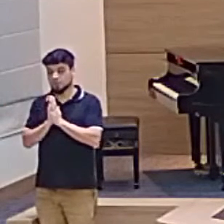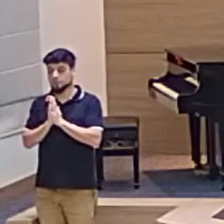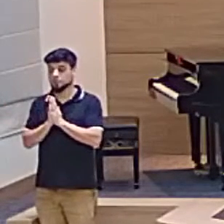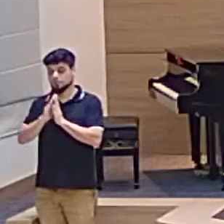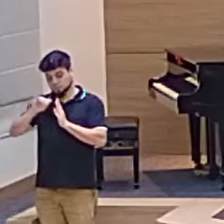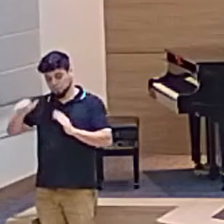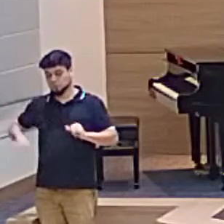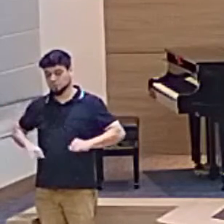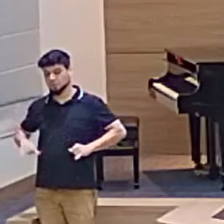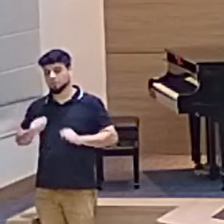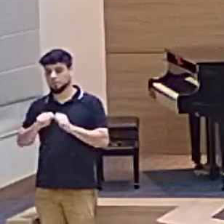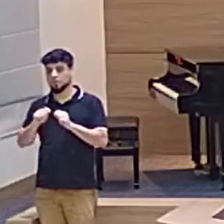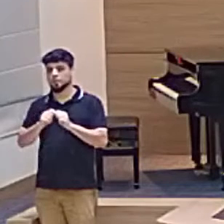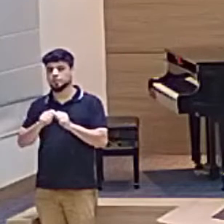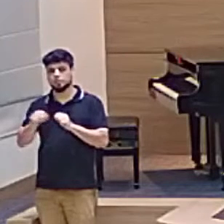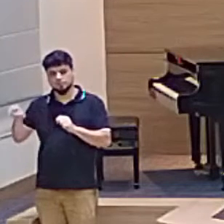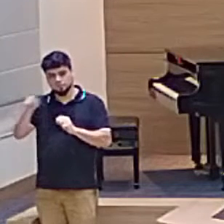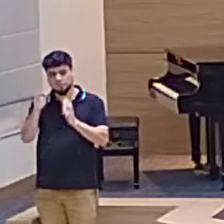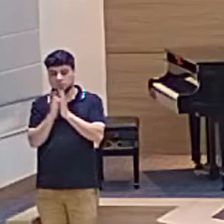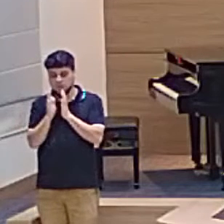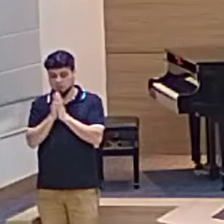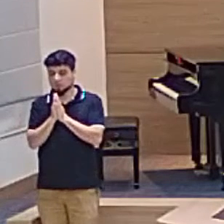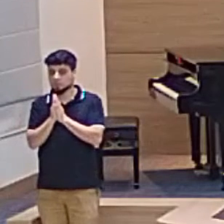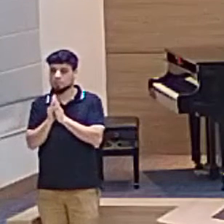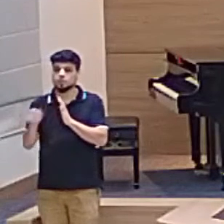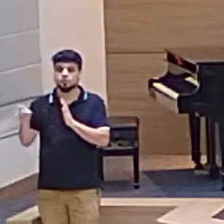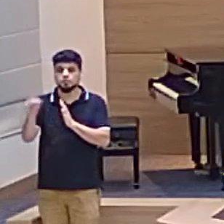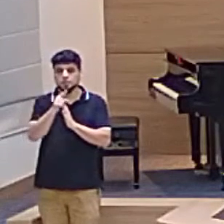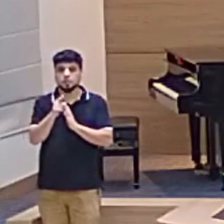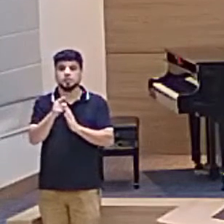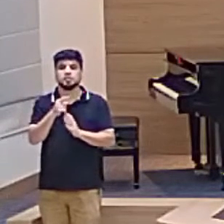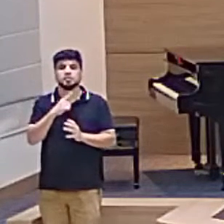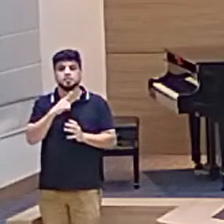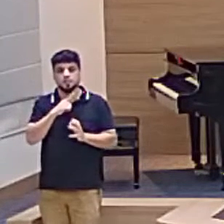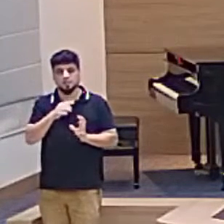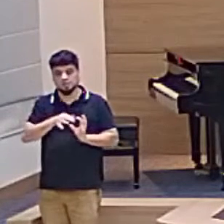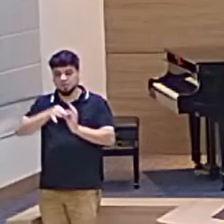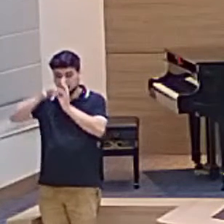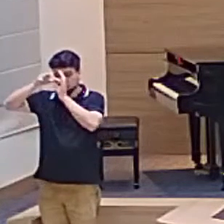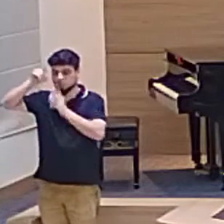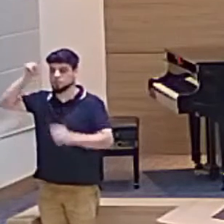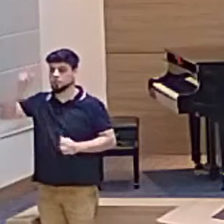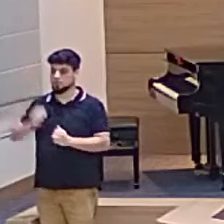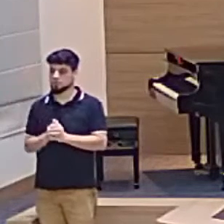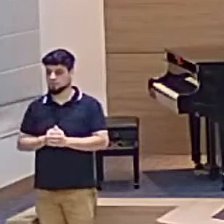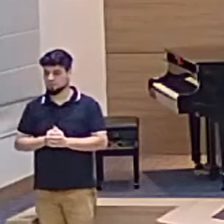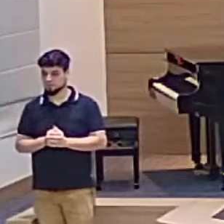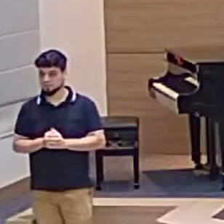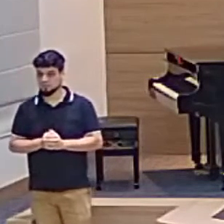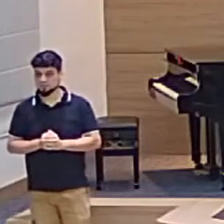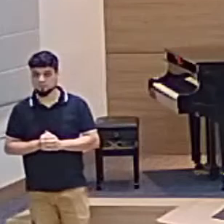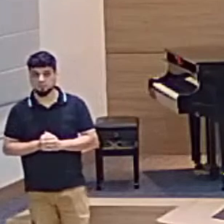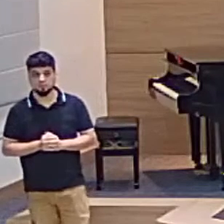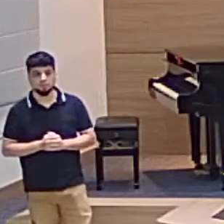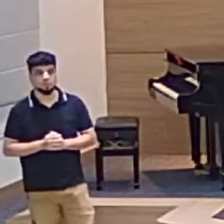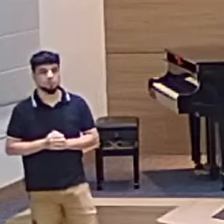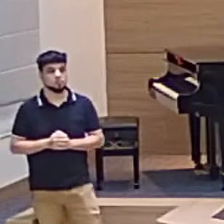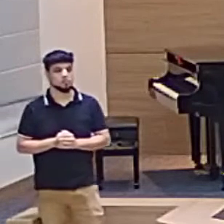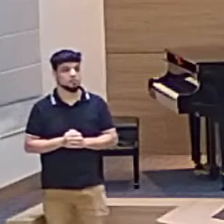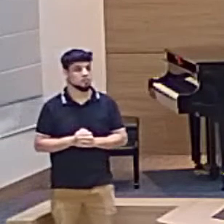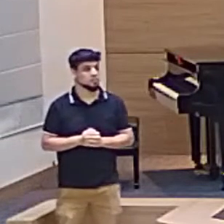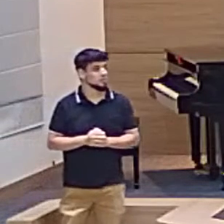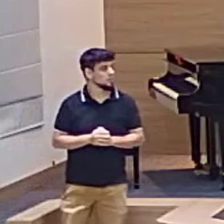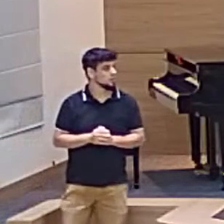pela relação da sua esposa com Deus e se a sua esposa